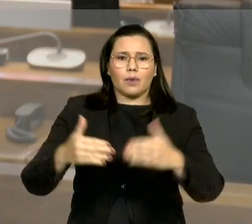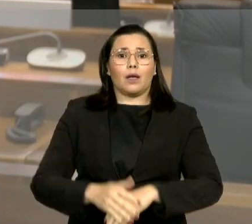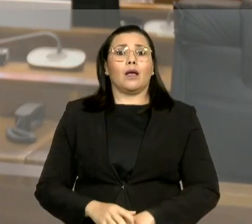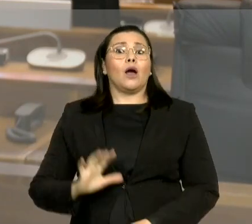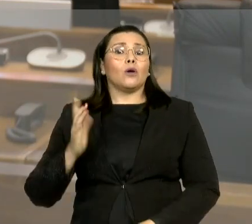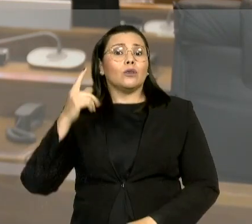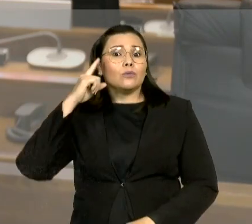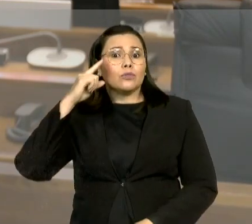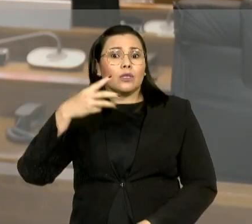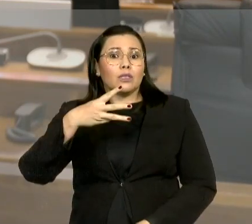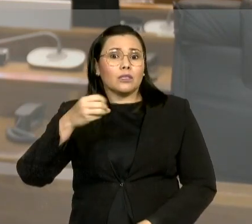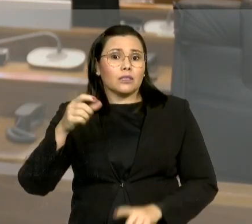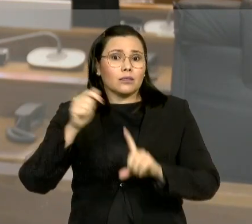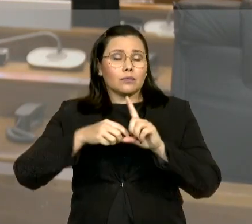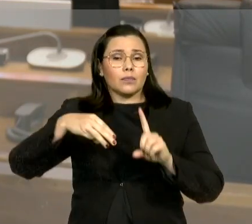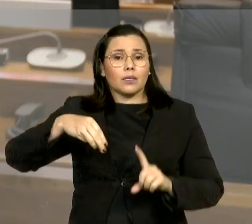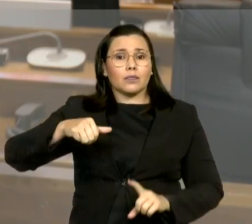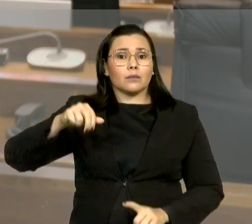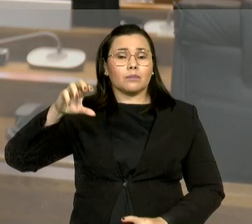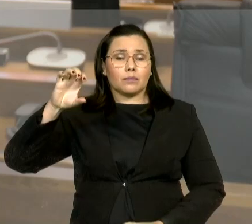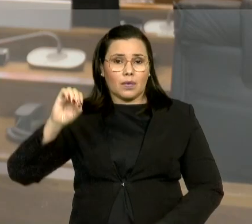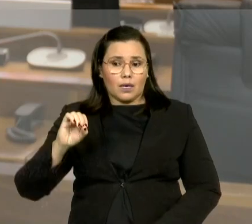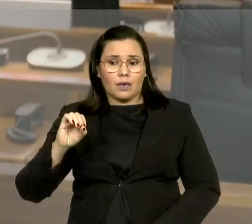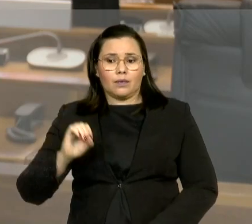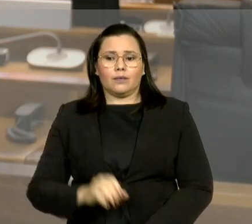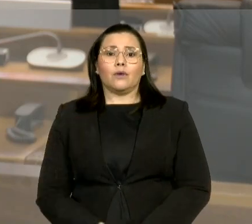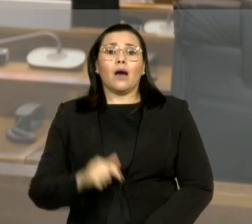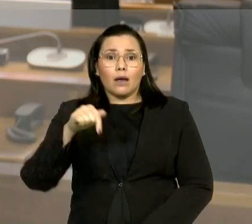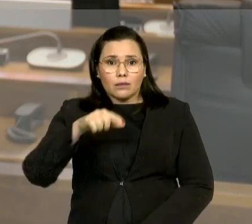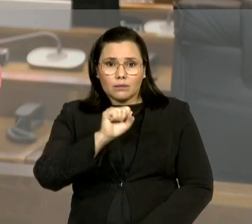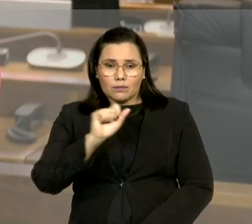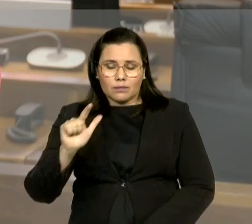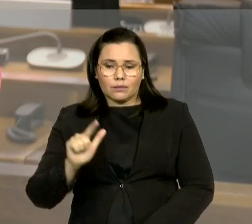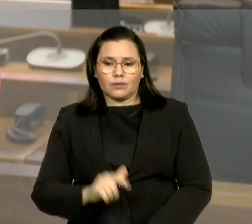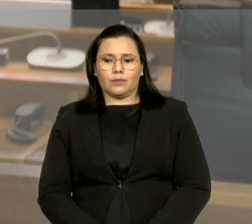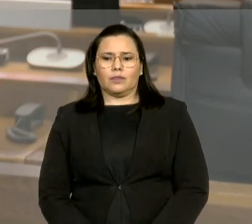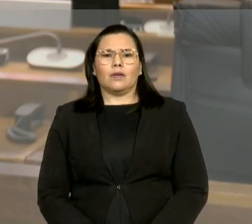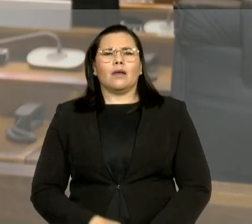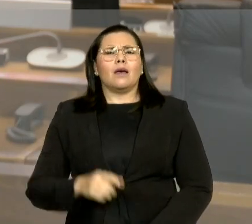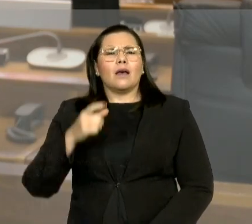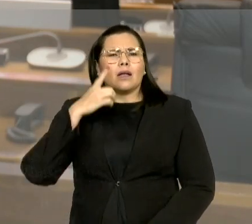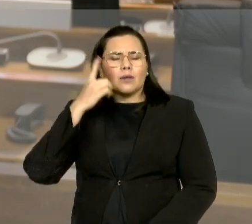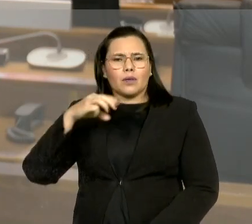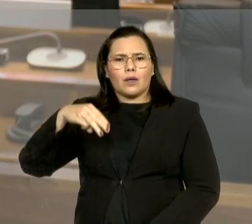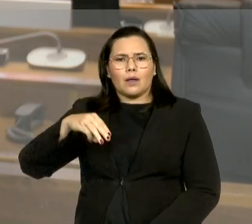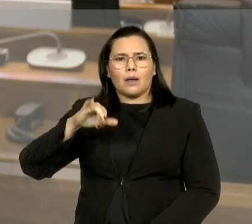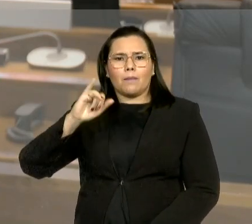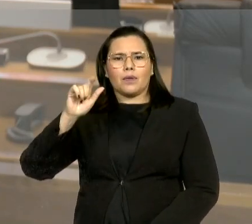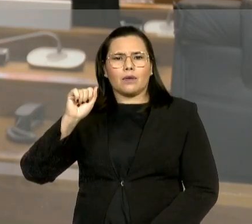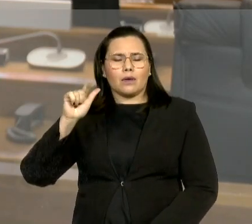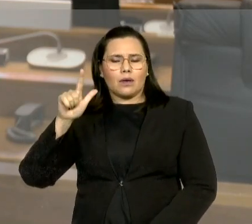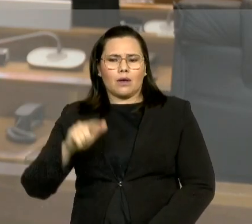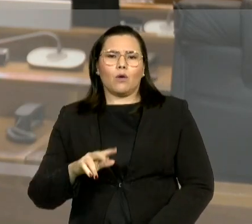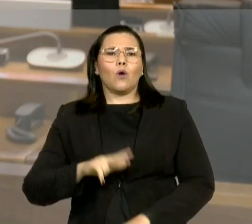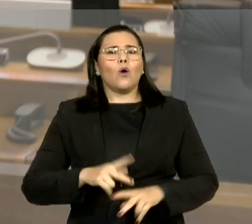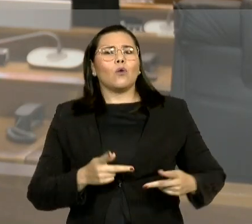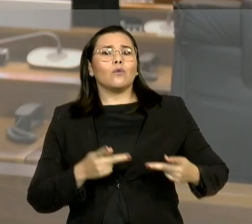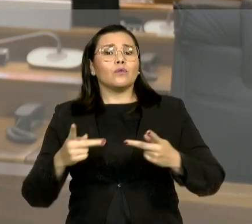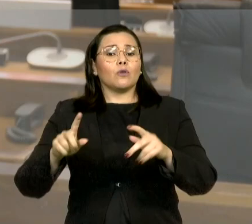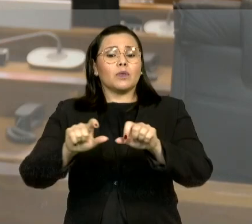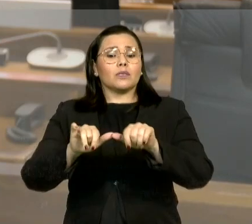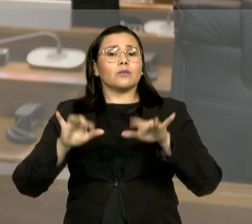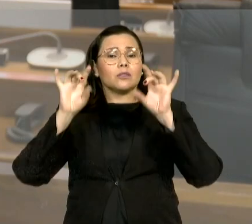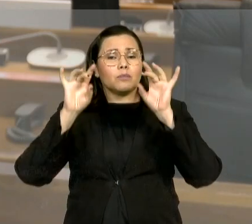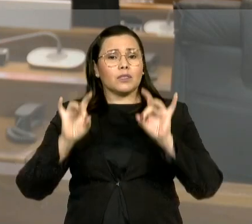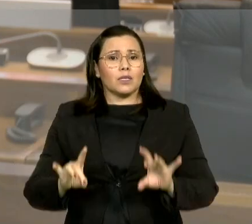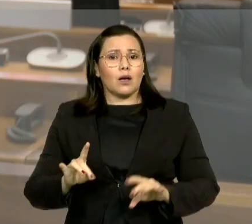de maio no estádio Nhozinho Santos, aqui em São Luís. A deputada Micael Damasceno subiu à tribuna para convidar para a sessão solene que vai acontecer